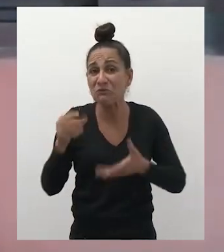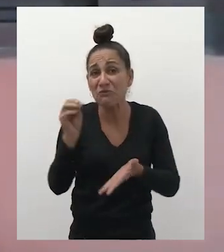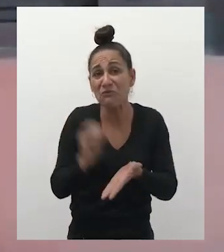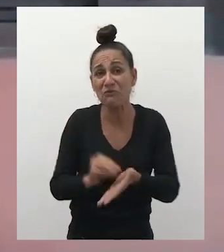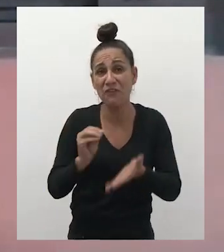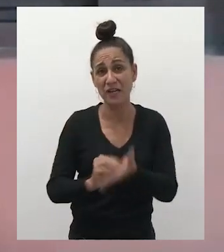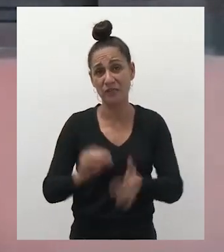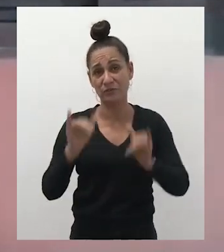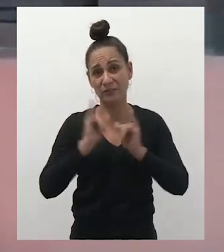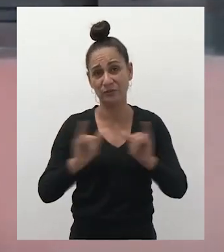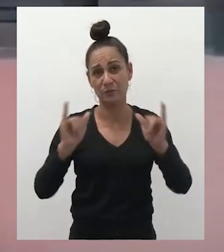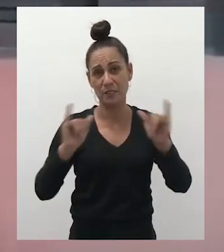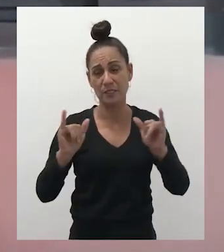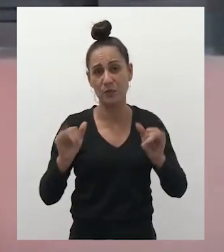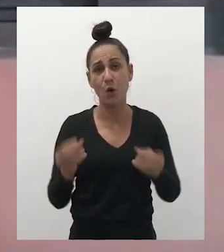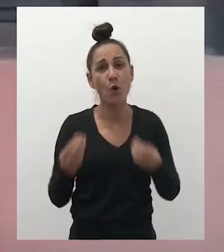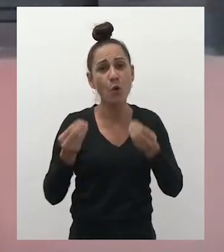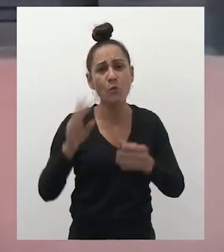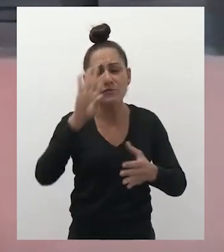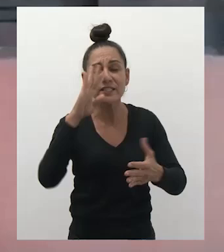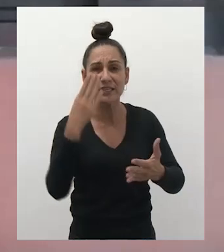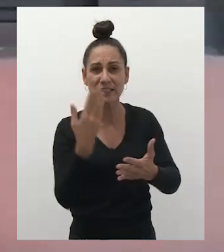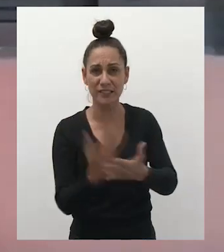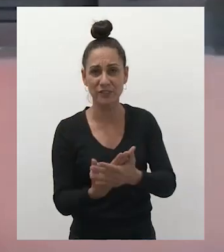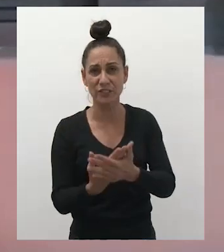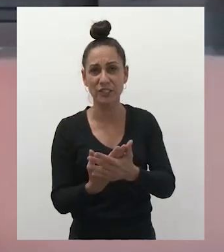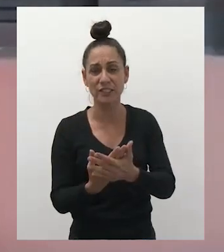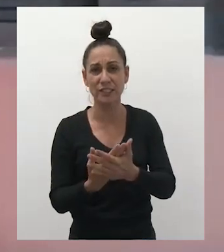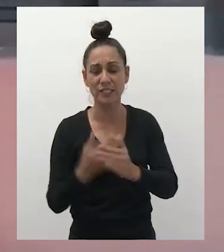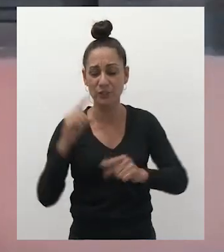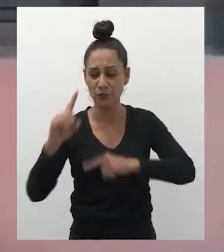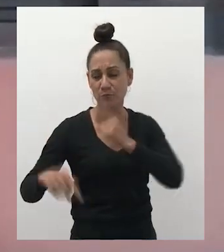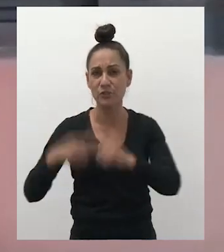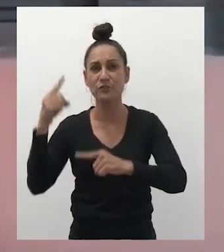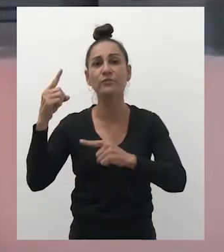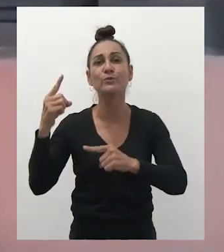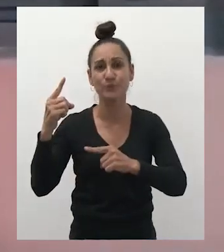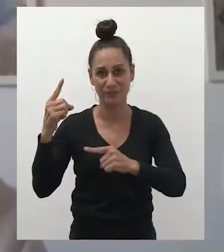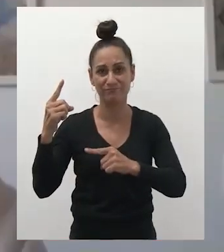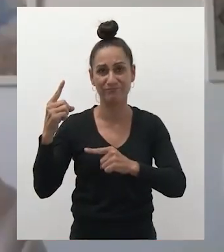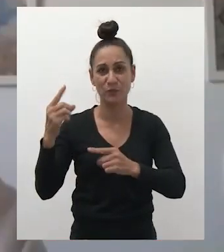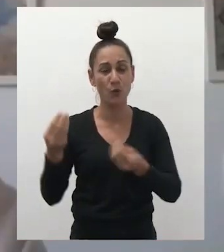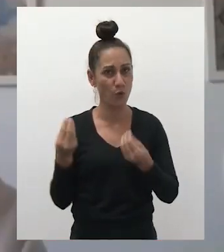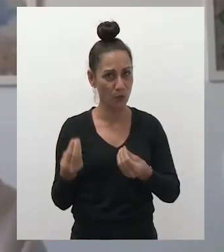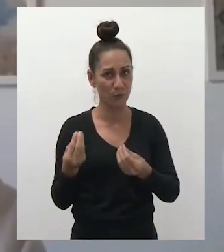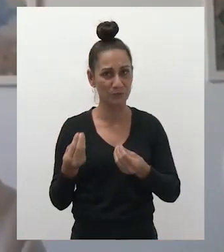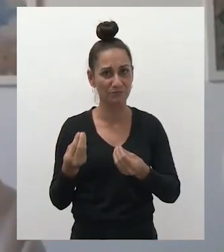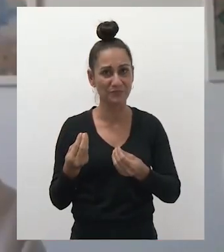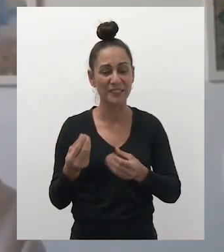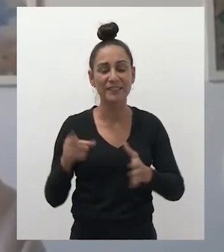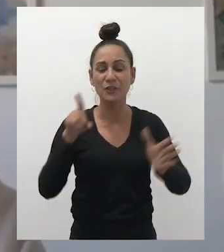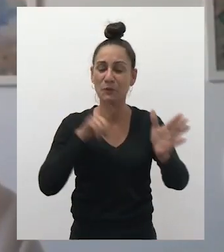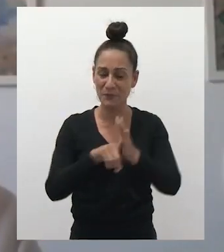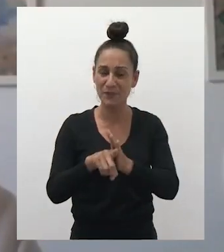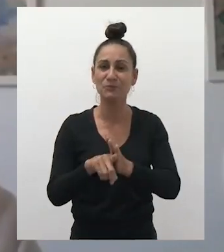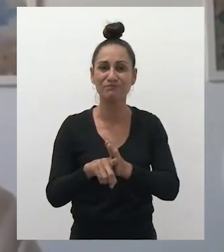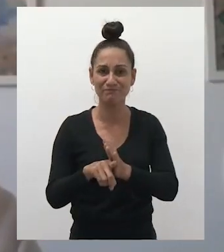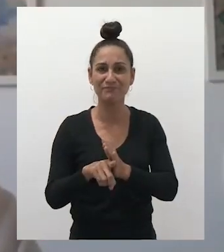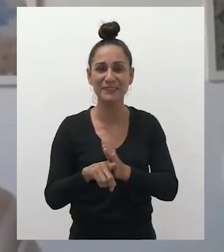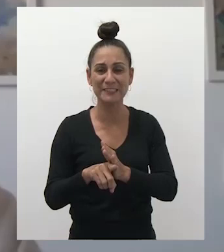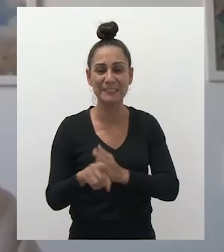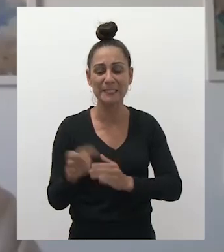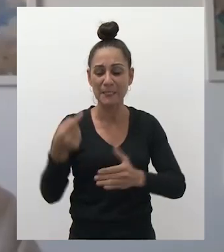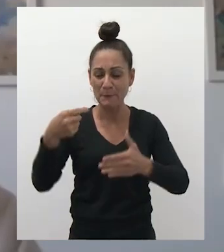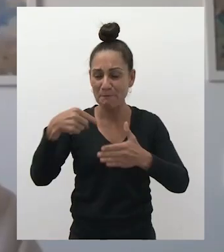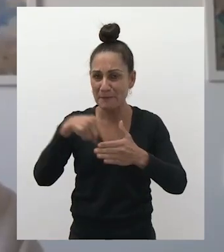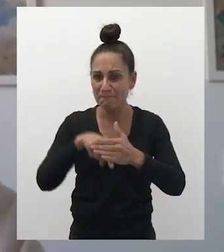negacionismo? Como você acredita que poderemos avançar? Tá aí outra questão bem